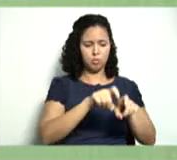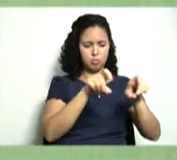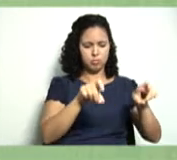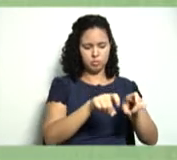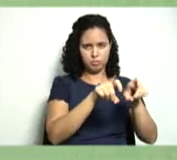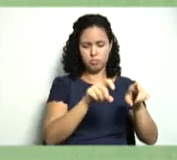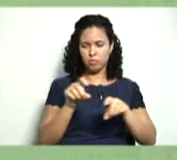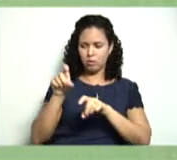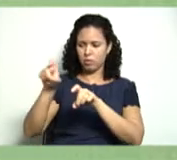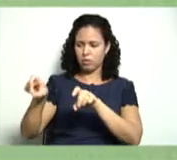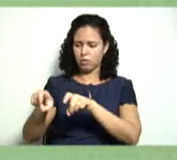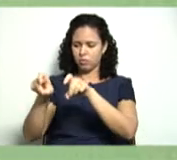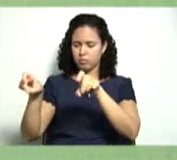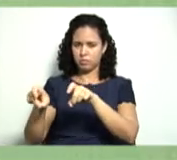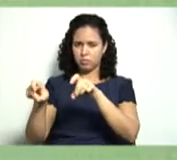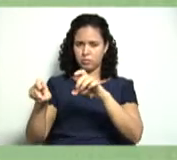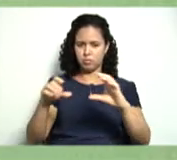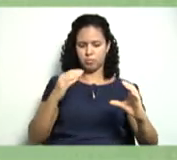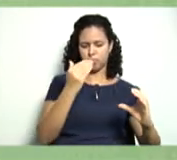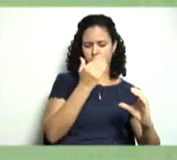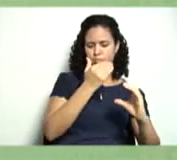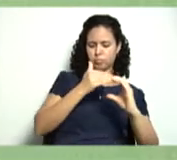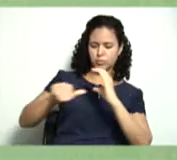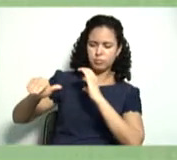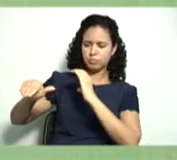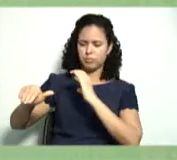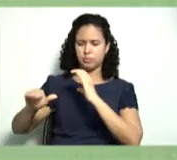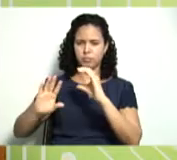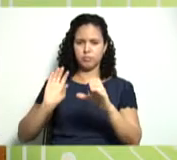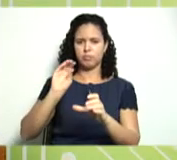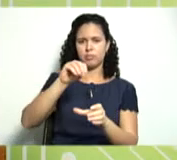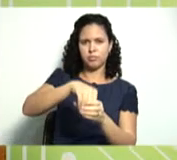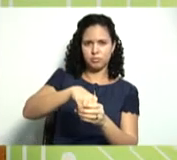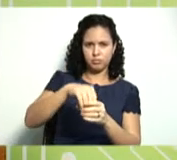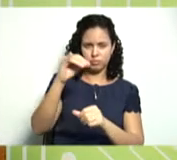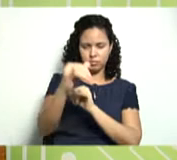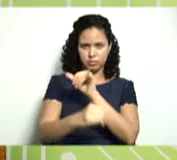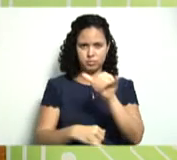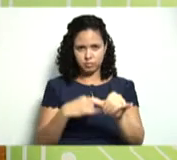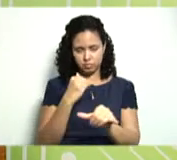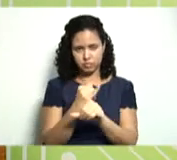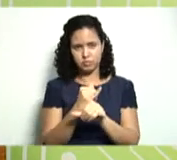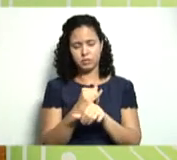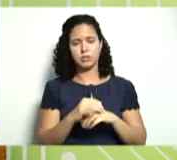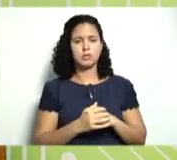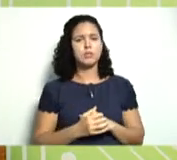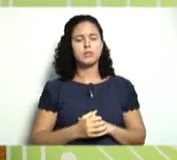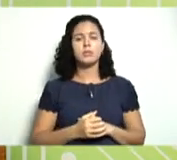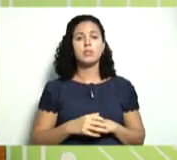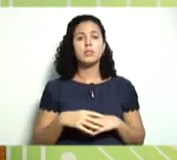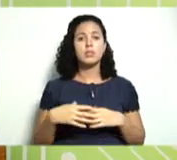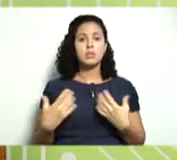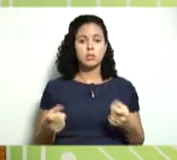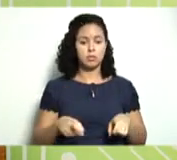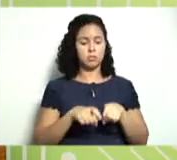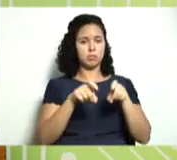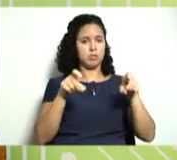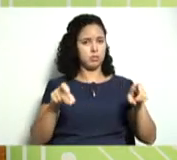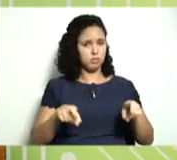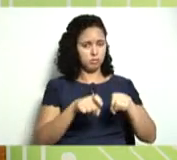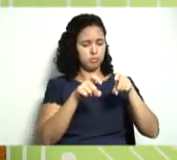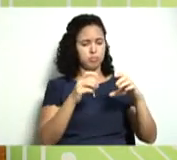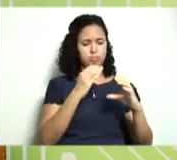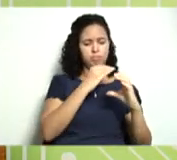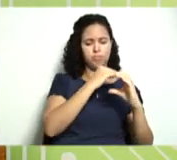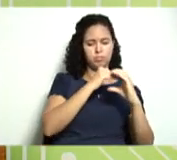internet então vejam bem aqui gente a um computador enviam estado do seu computador para